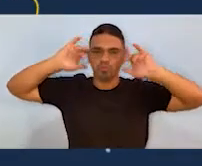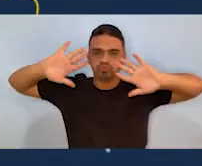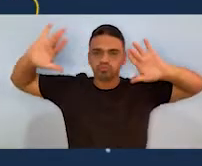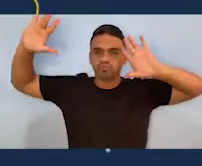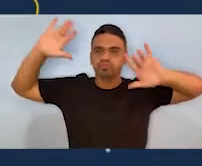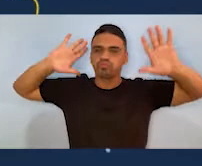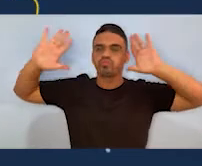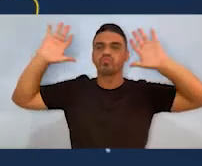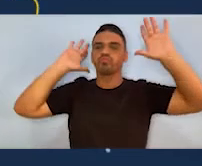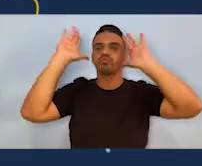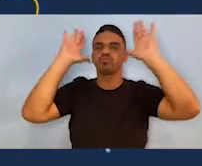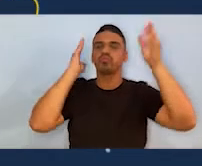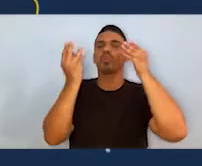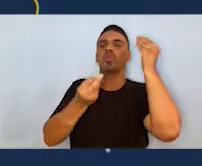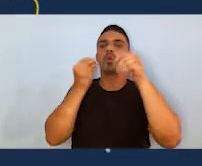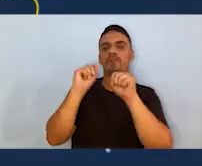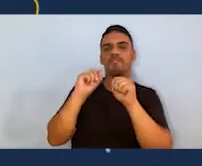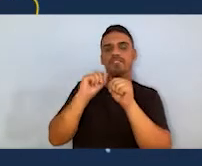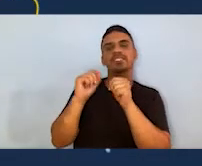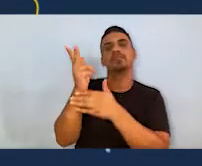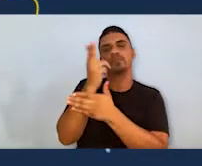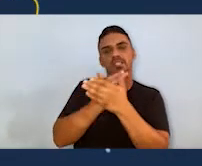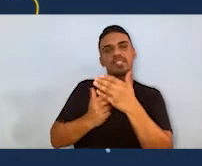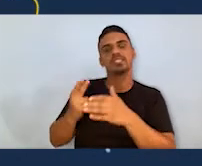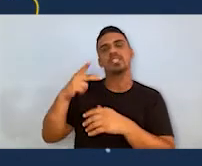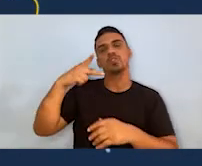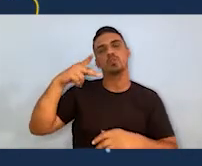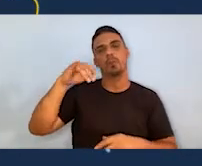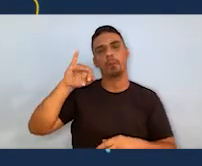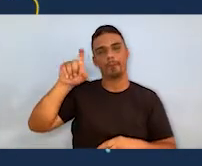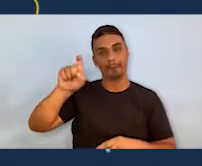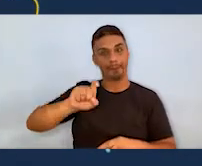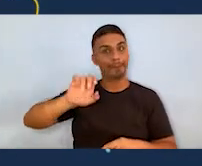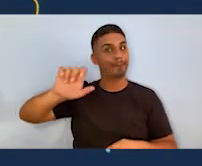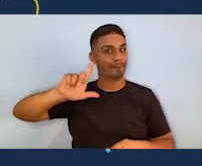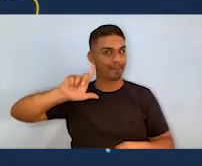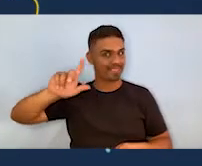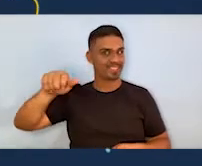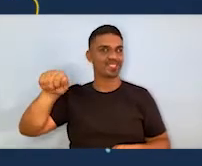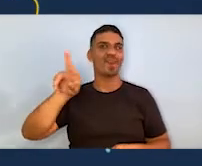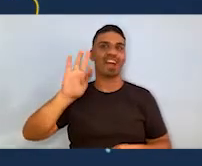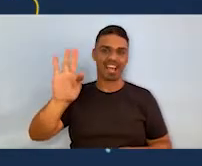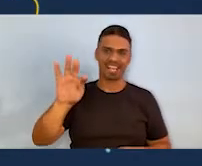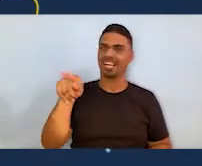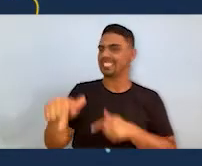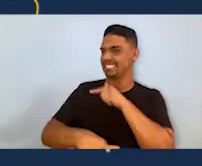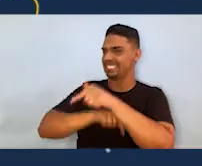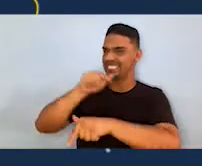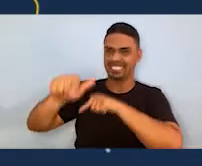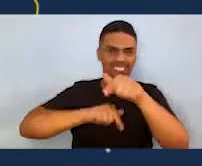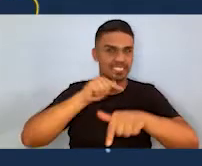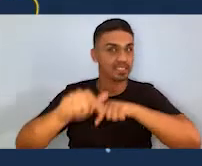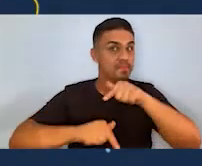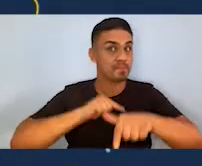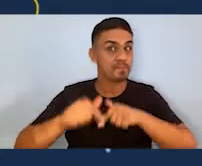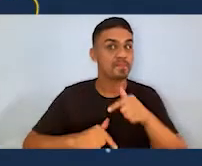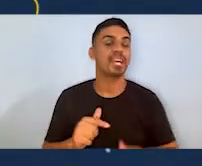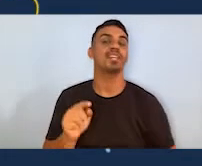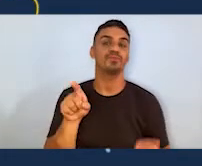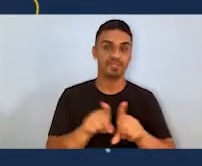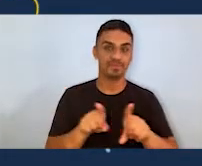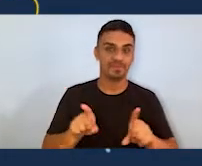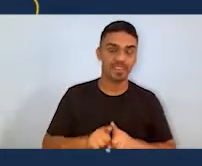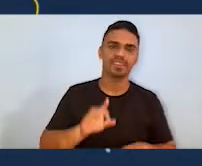Então, você tive que converter aquelas ideias todas para pixel art. E todo esse trabalho, no fundo, é um trabalho que a gente